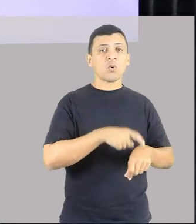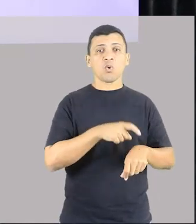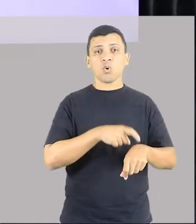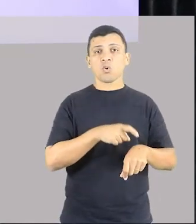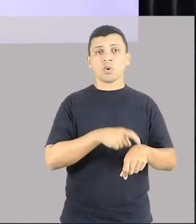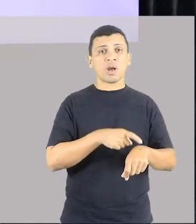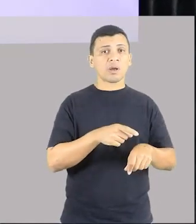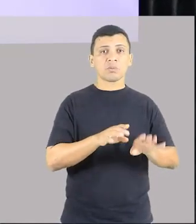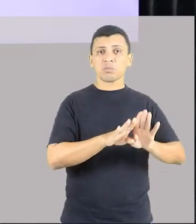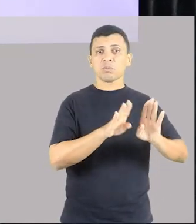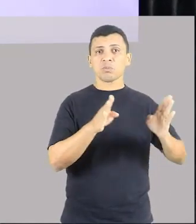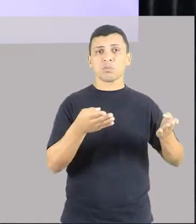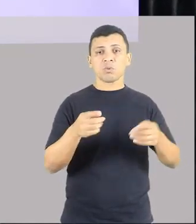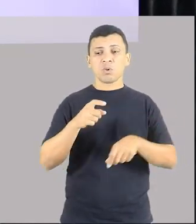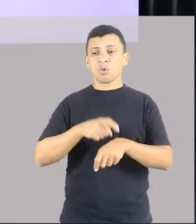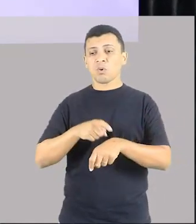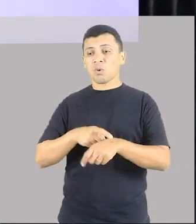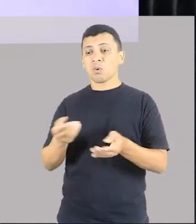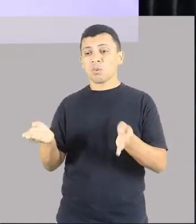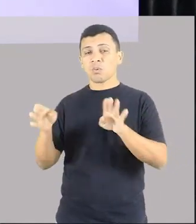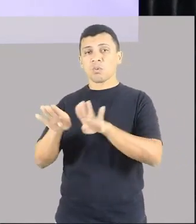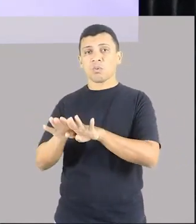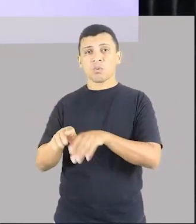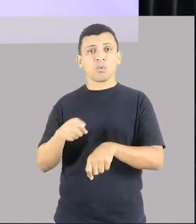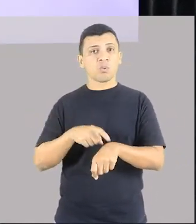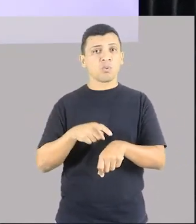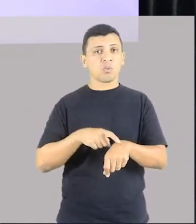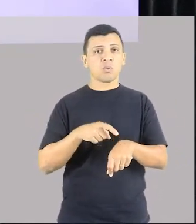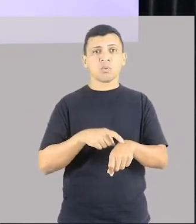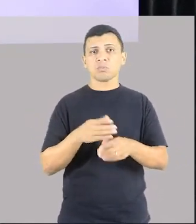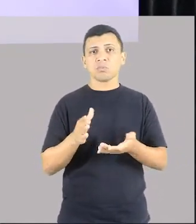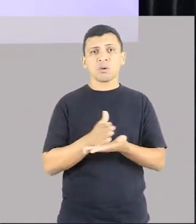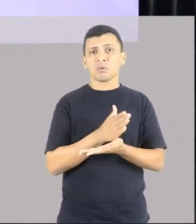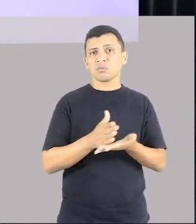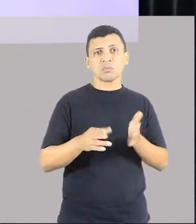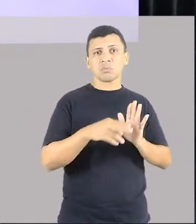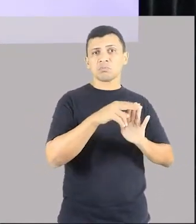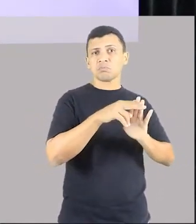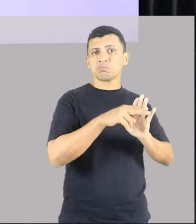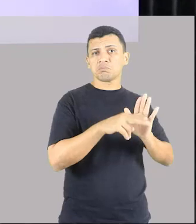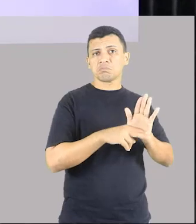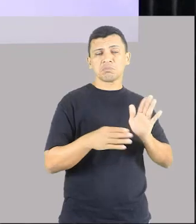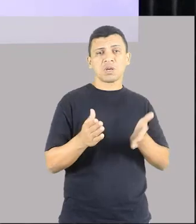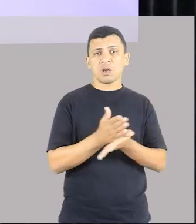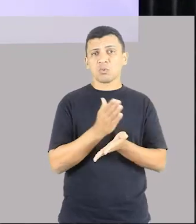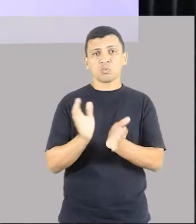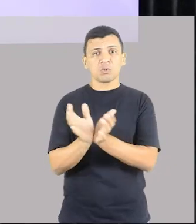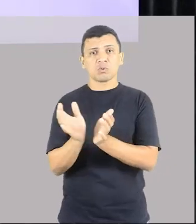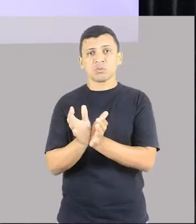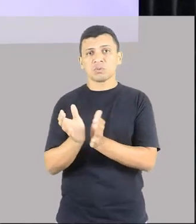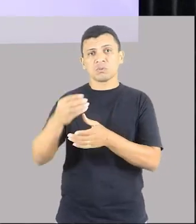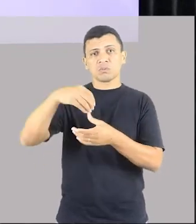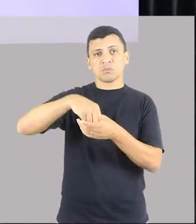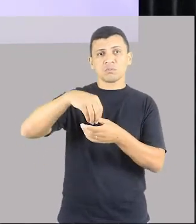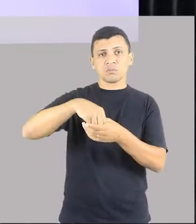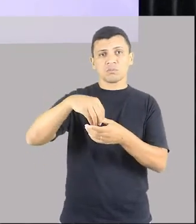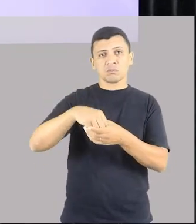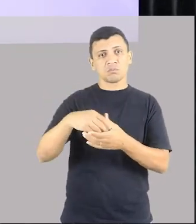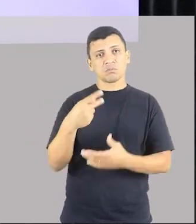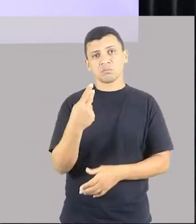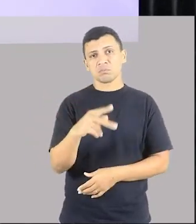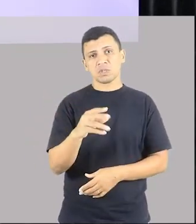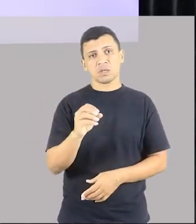funcionamento, sobre o horário de bater pontos, sobre algum regulamento específico de alguma comissão interna daquele